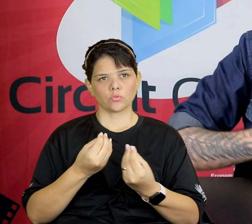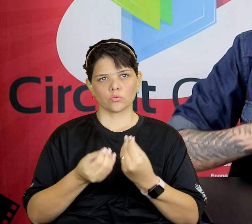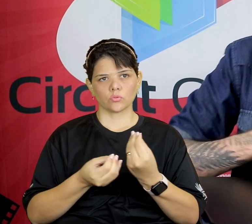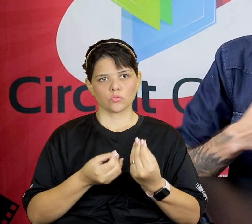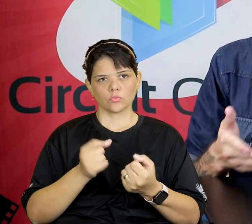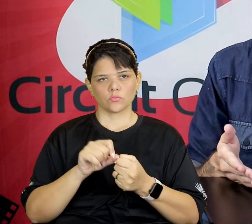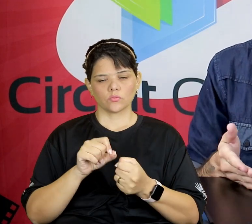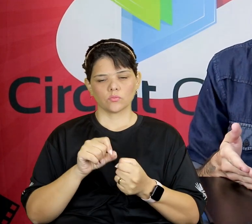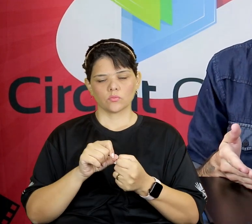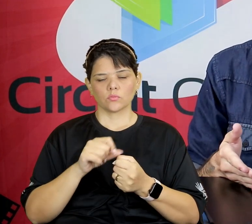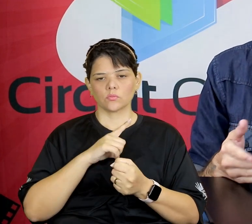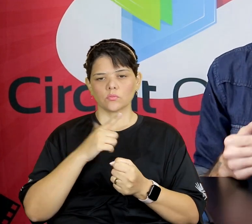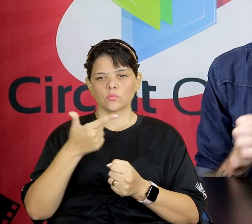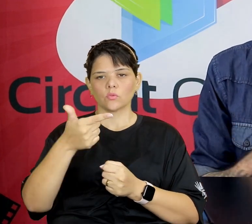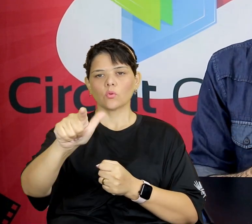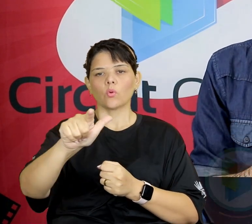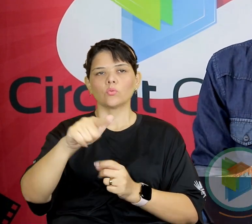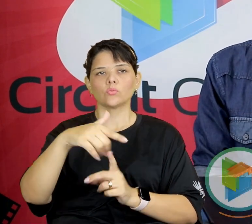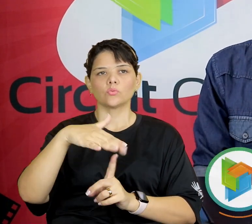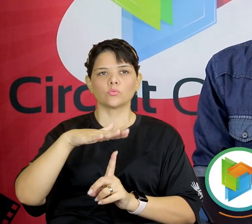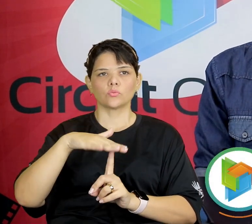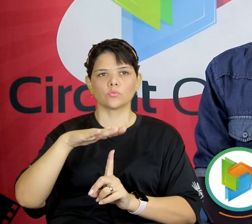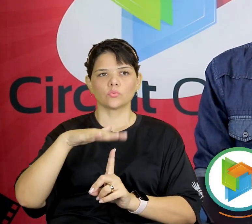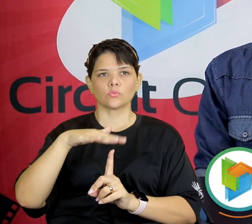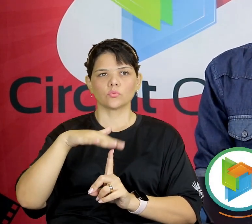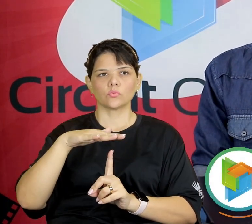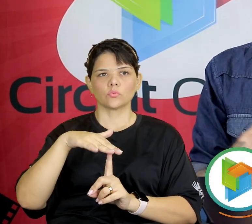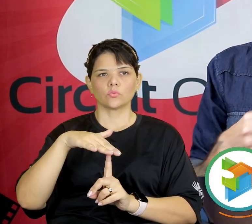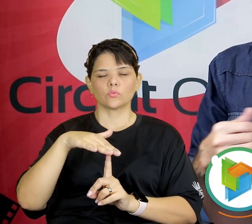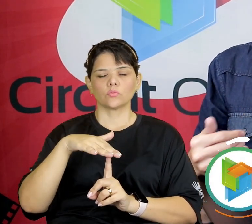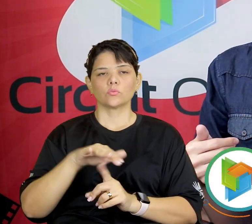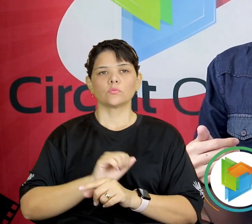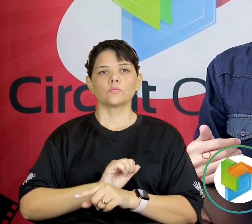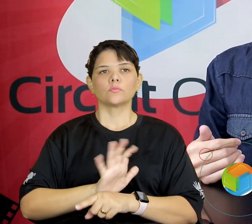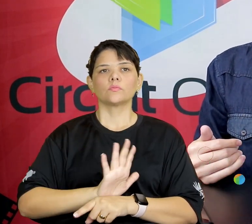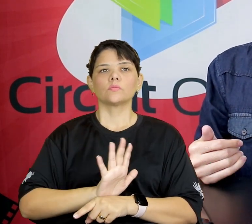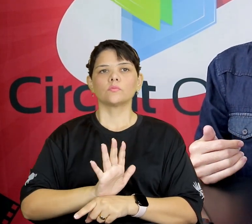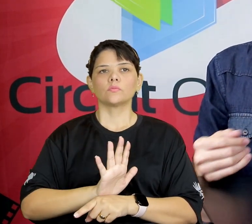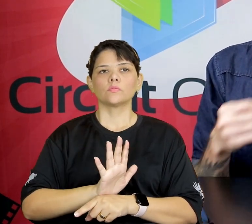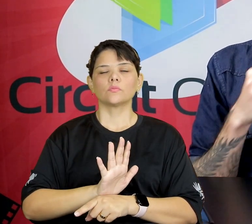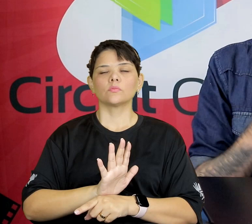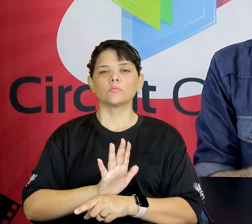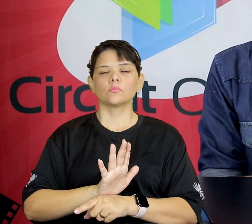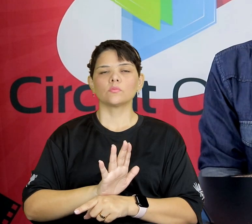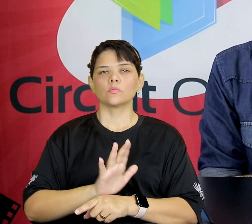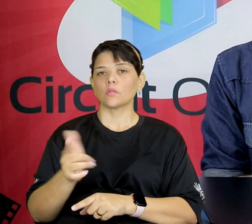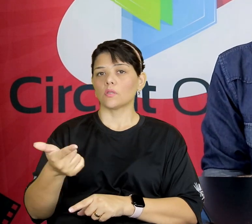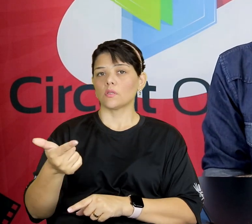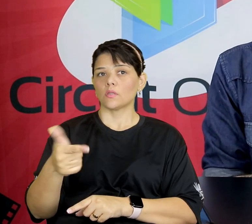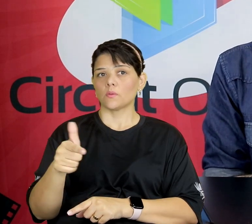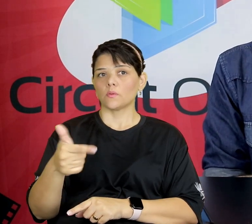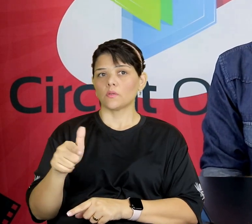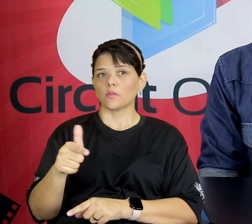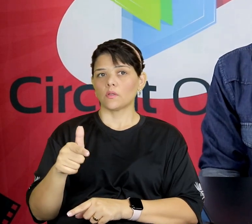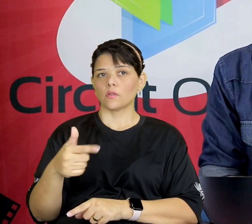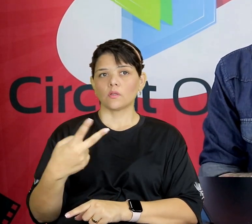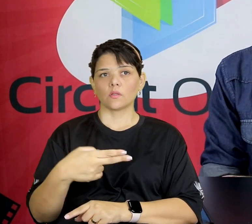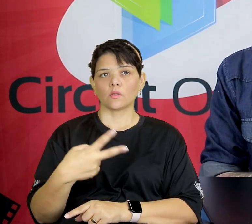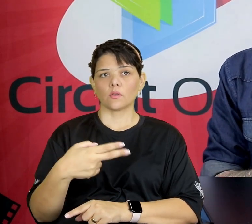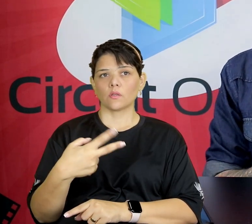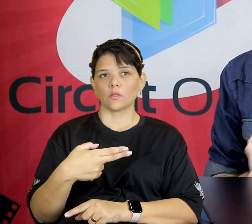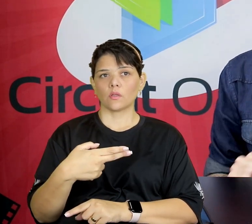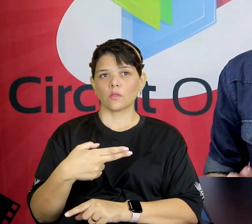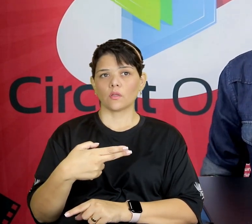também, ele costuma até ser mais rápido, que é o filme que não tem cortes. Não sei se vocês estão familiares já, é um